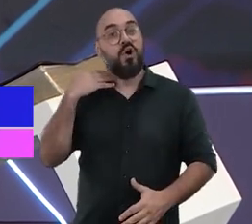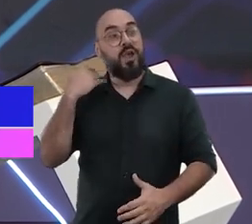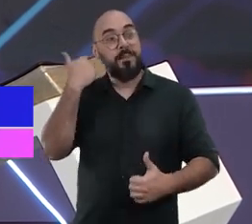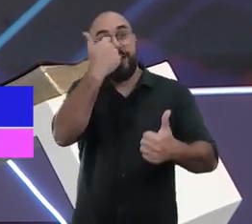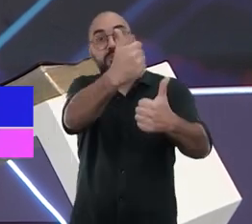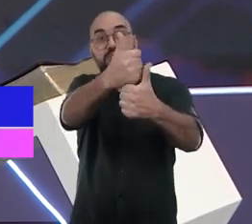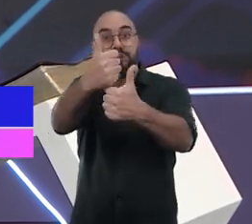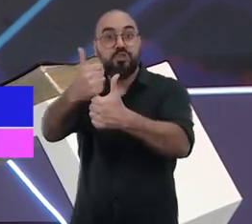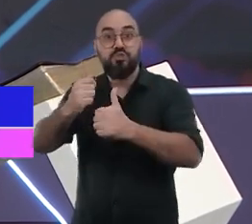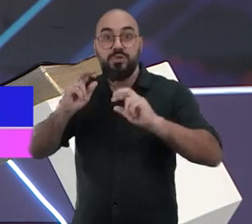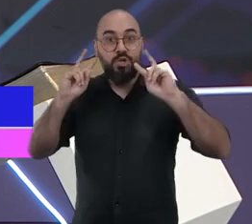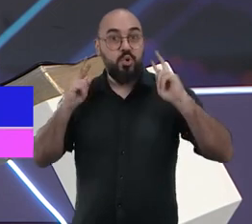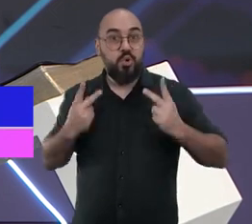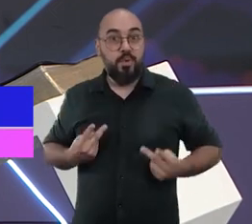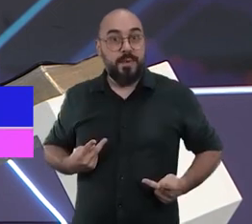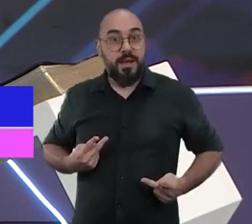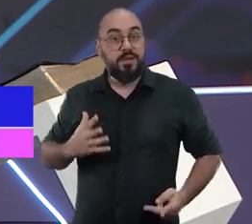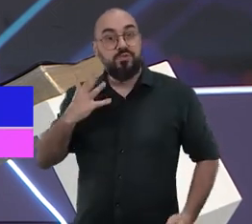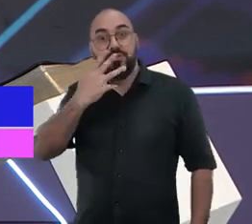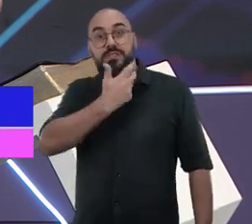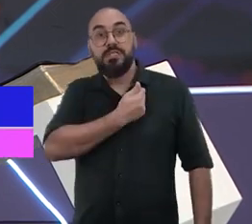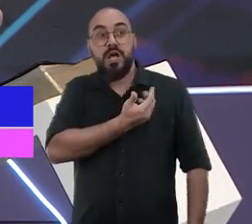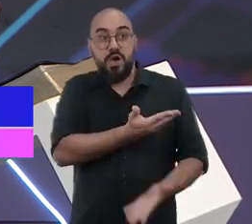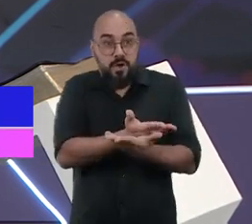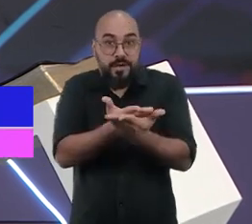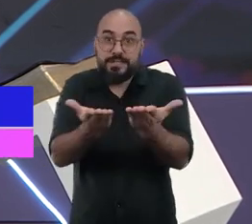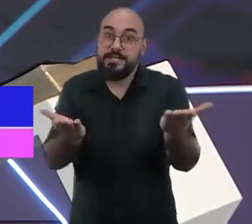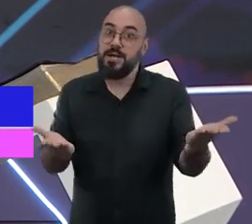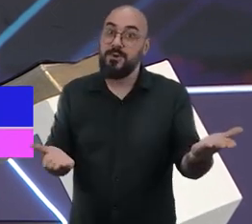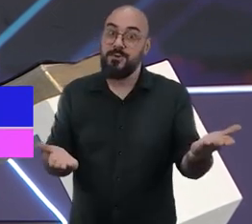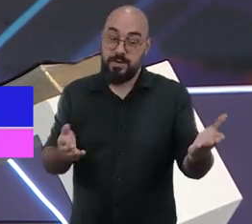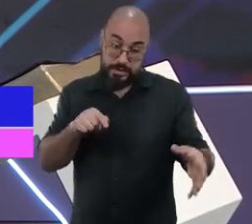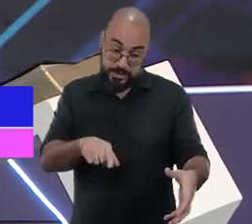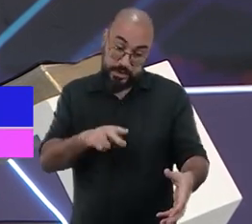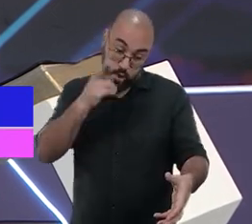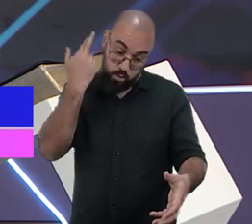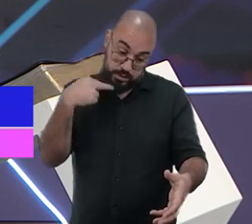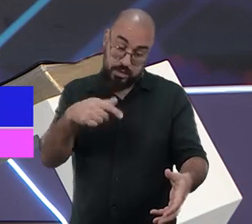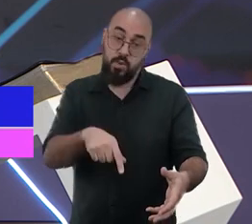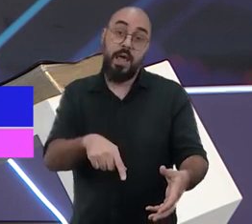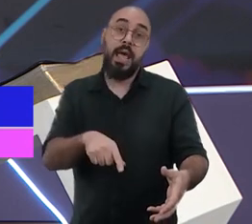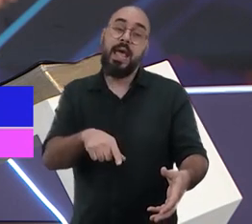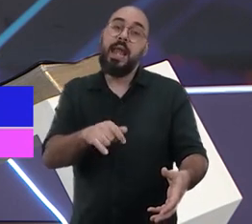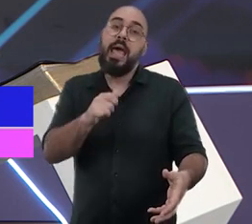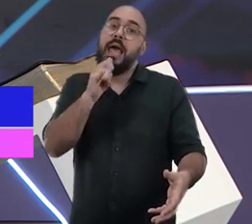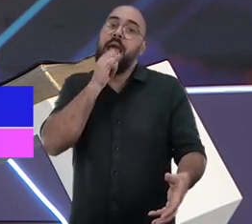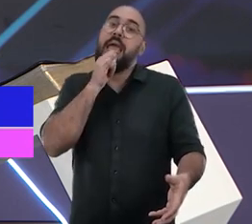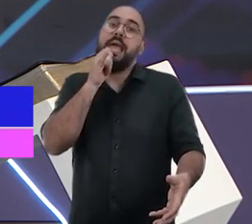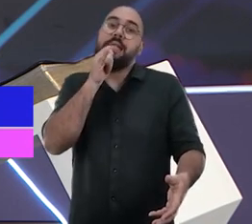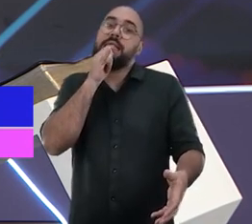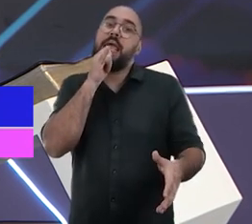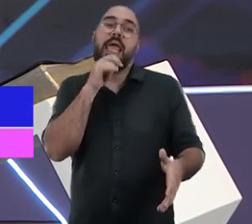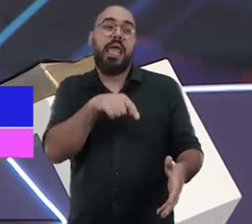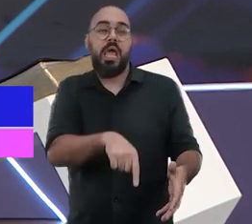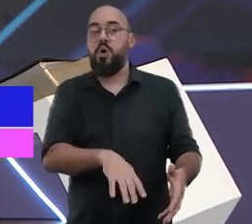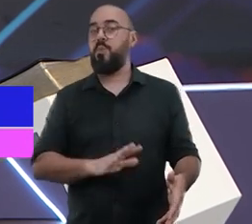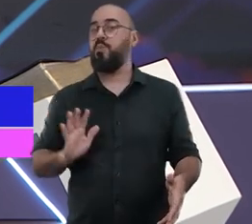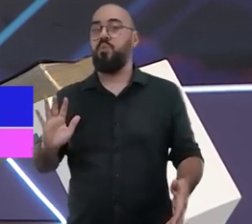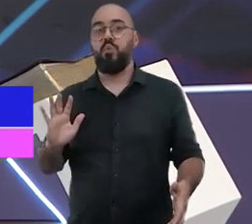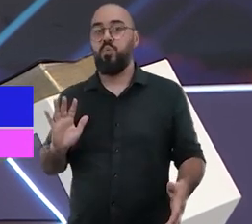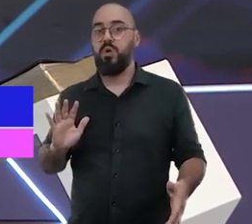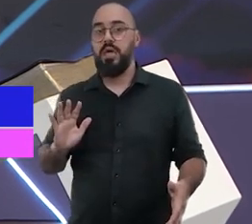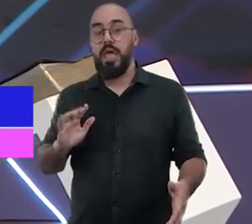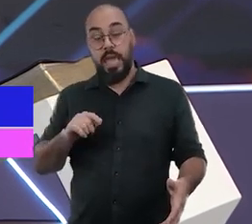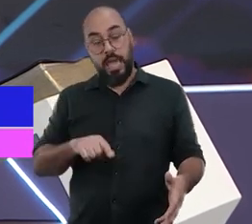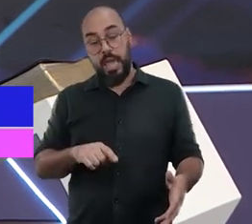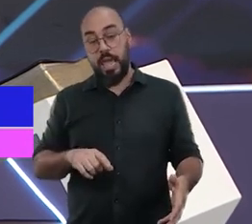da humanidade. Aquele cordeirinho, ele era provisório. Ele não era suficiente para resolver o problema do Adão e da Eva,